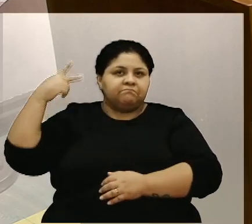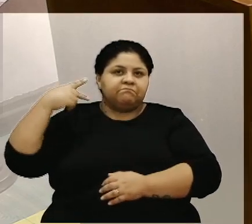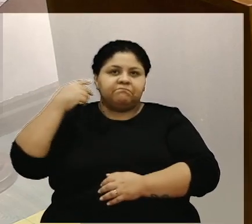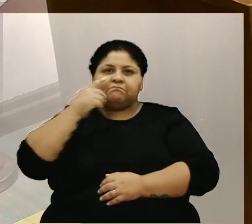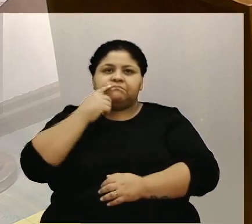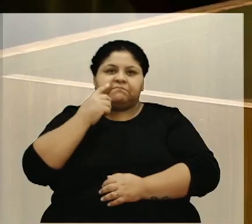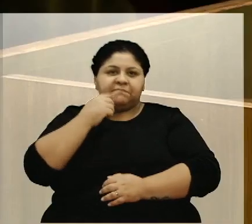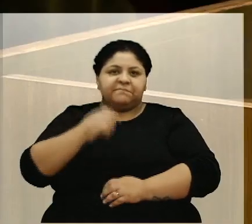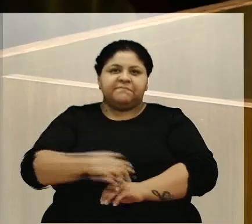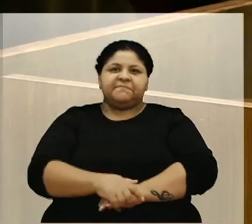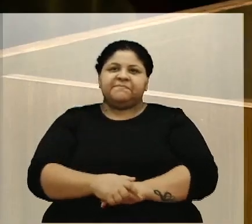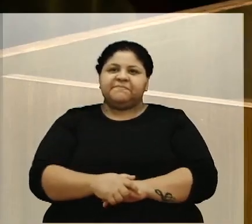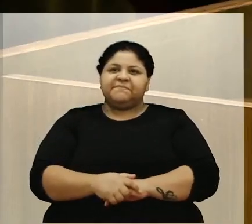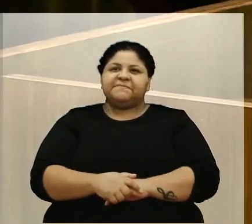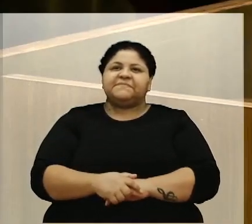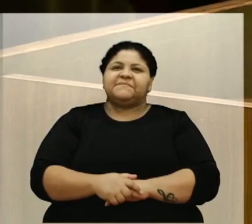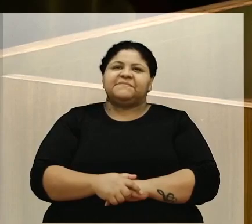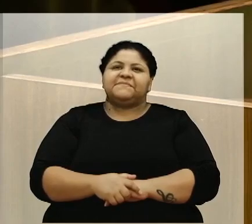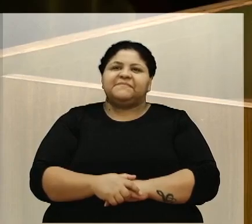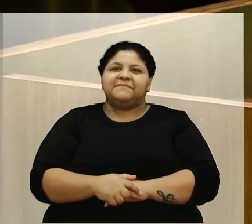Frigério.